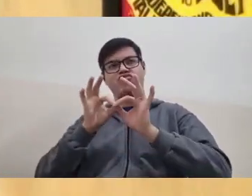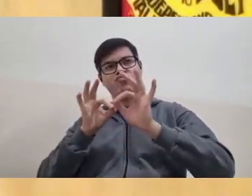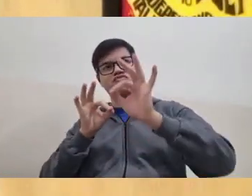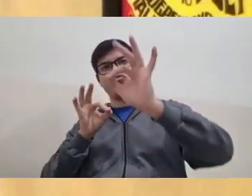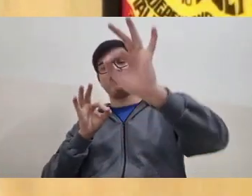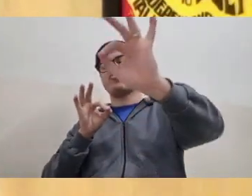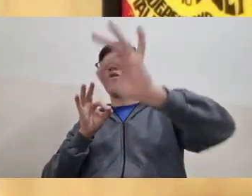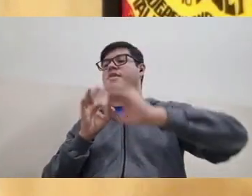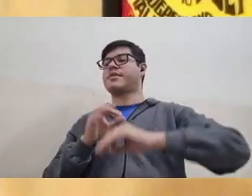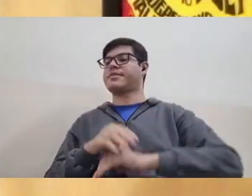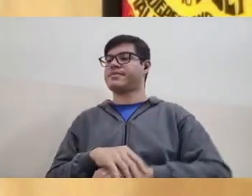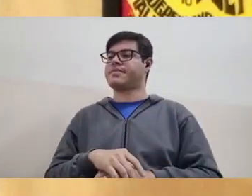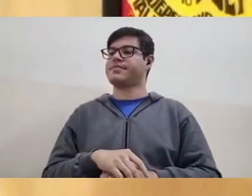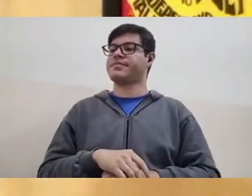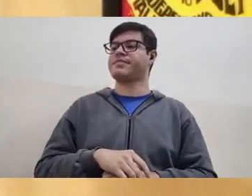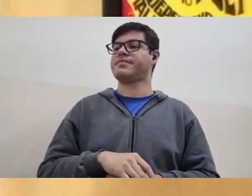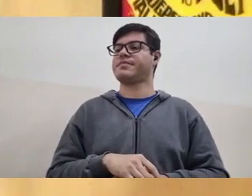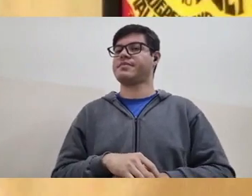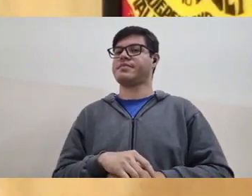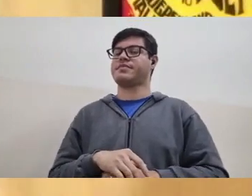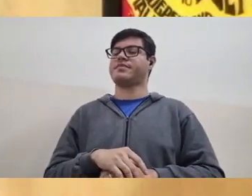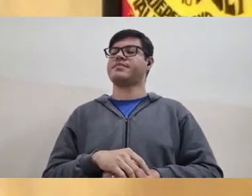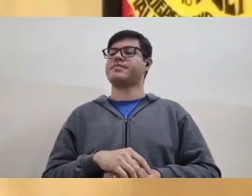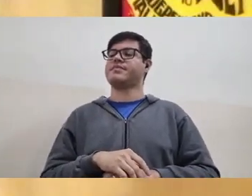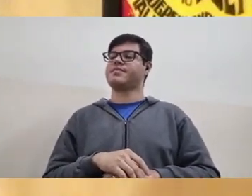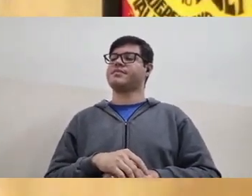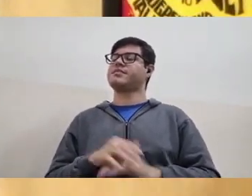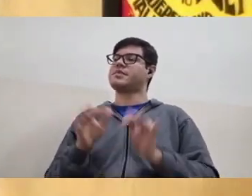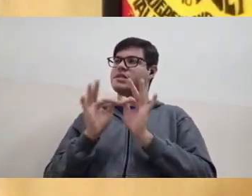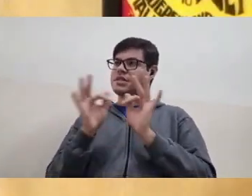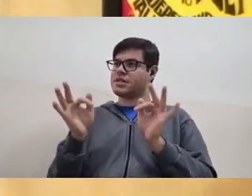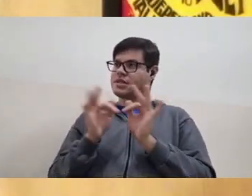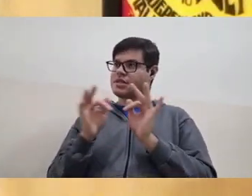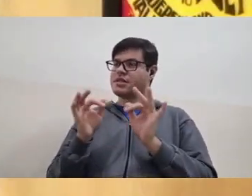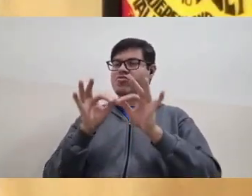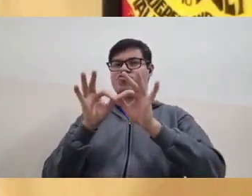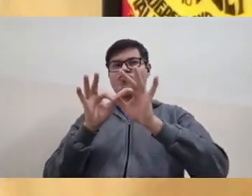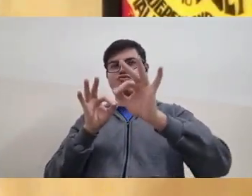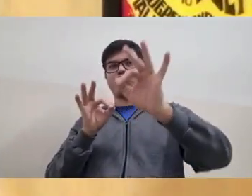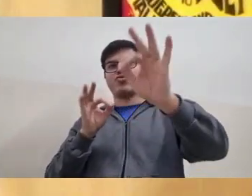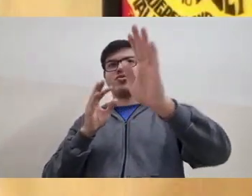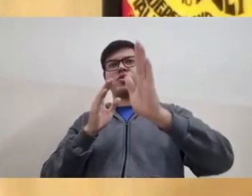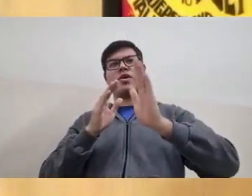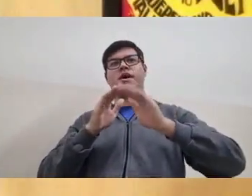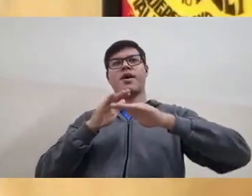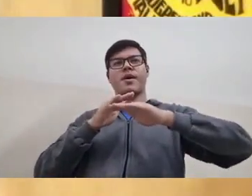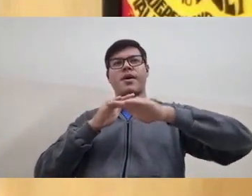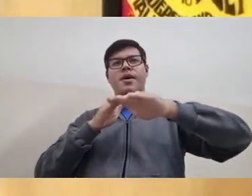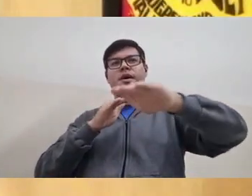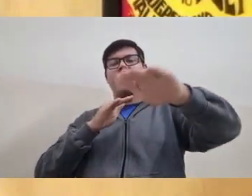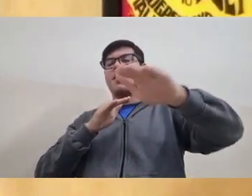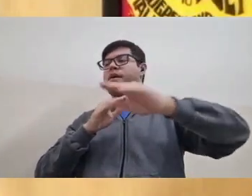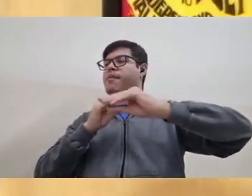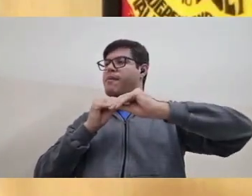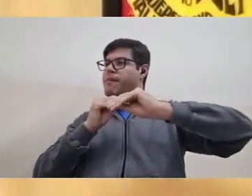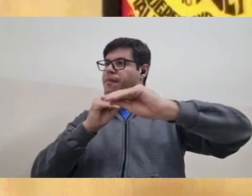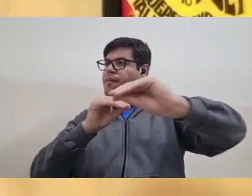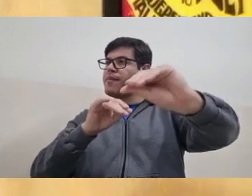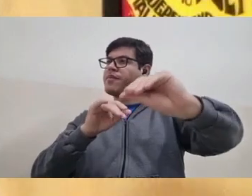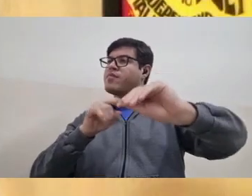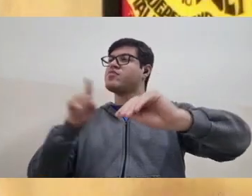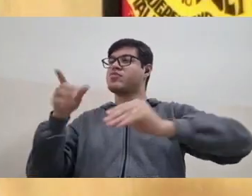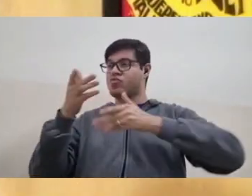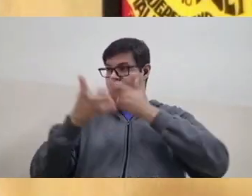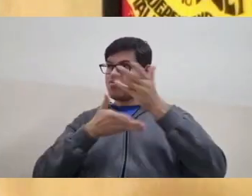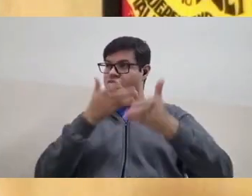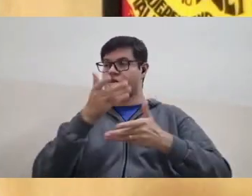de estrada. Vamos simplificar o jeito de falar. Mais de 500 quilômetros de estradas rurais. Vocês também cuidam da